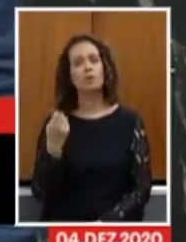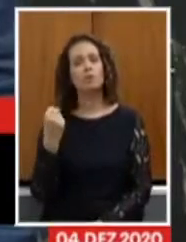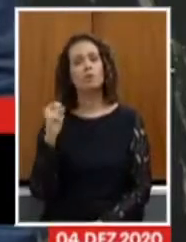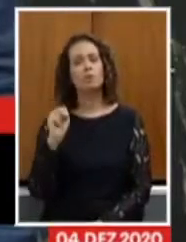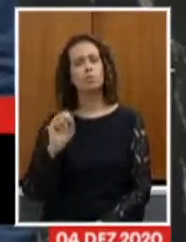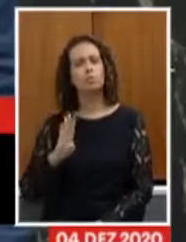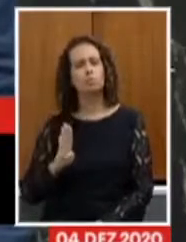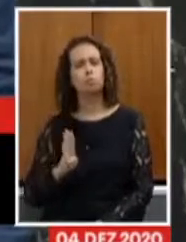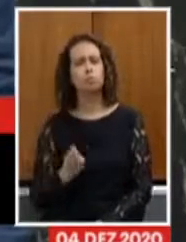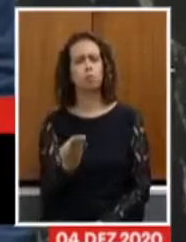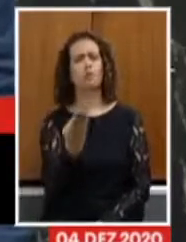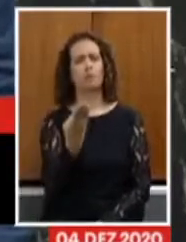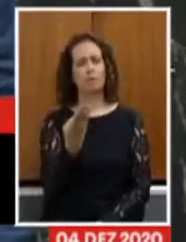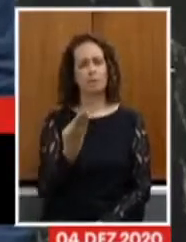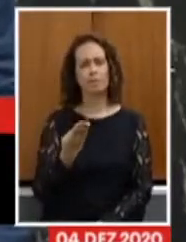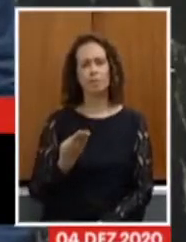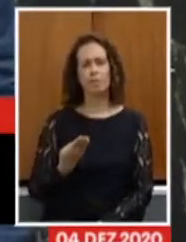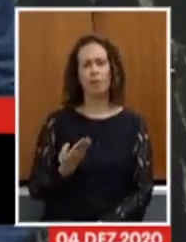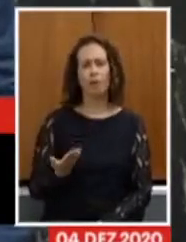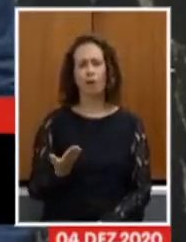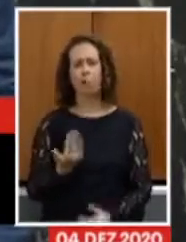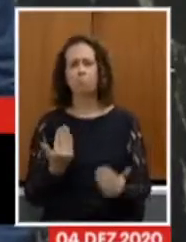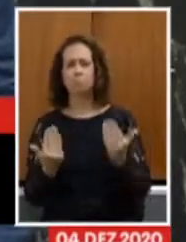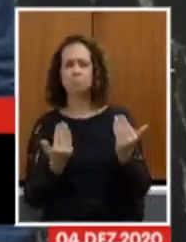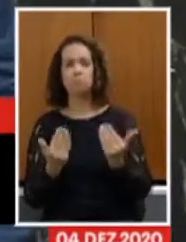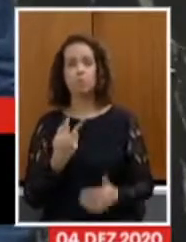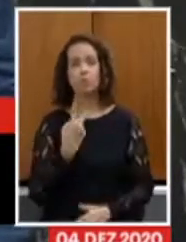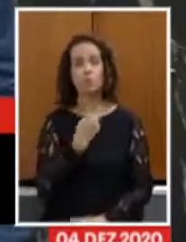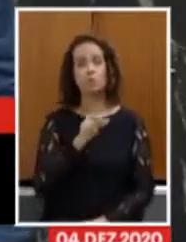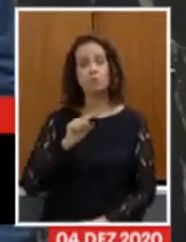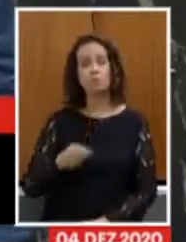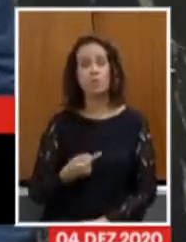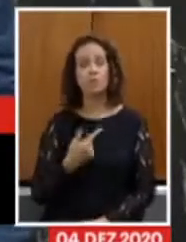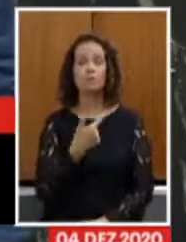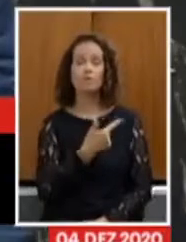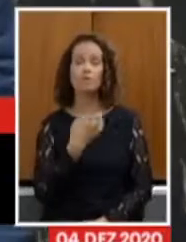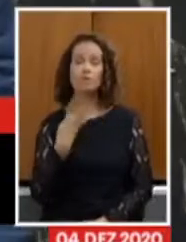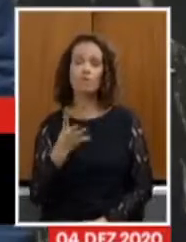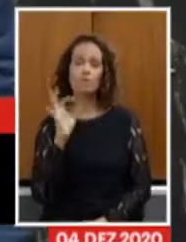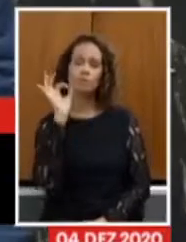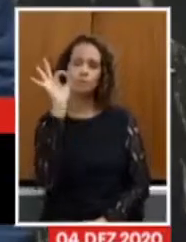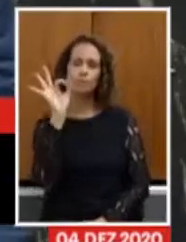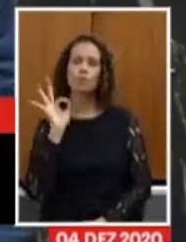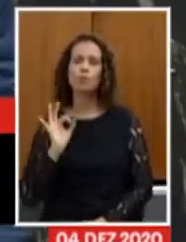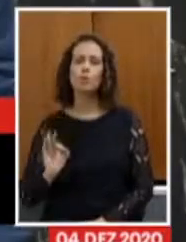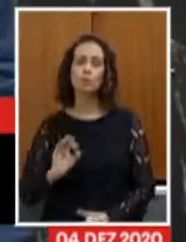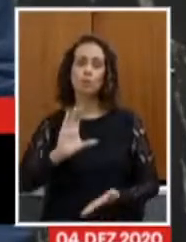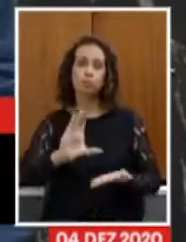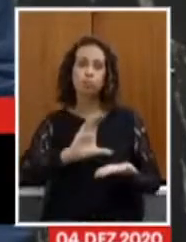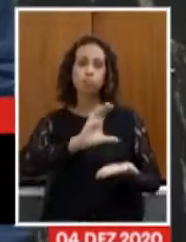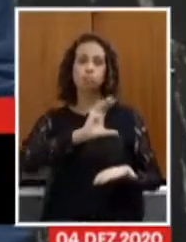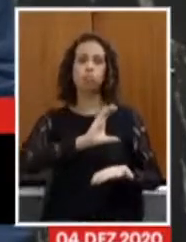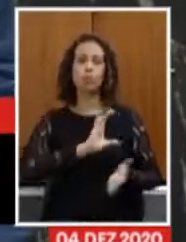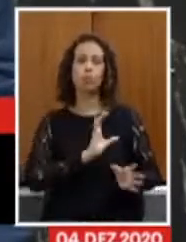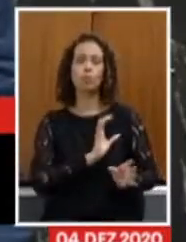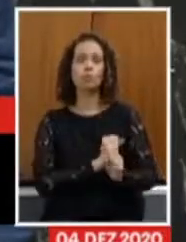bilhão, equivalente a 2,24% da receita corrente